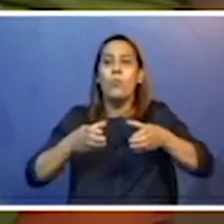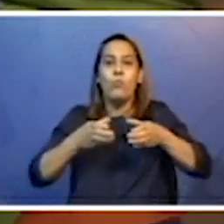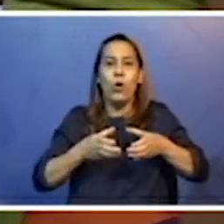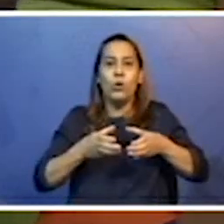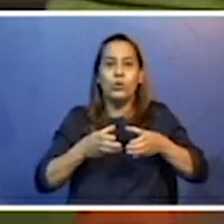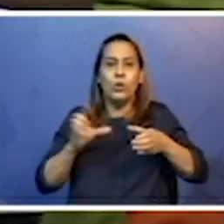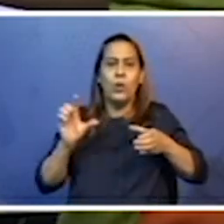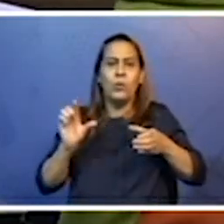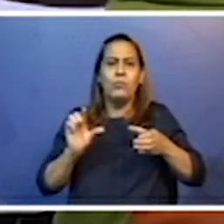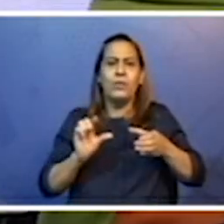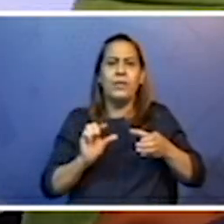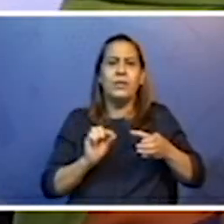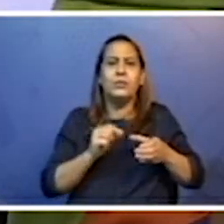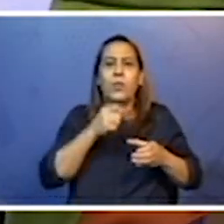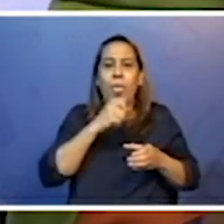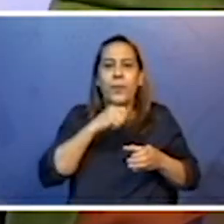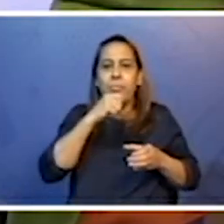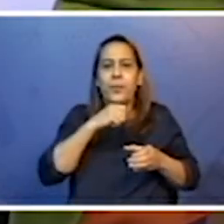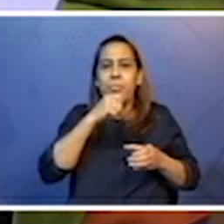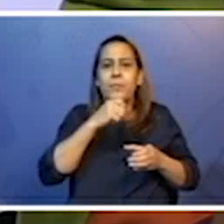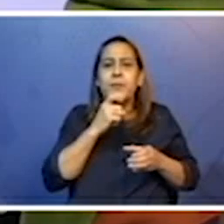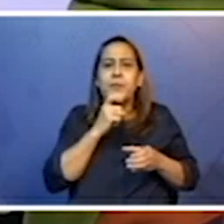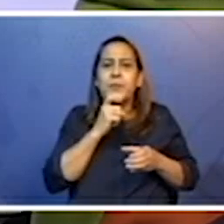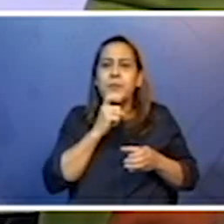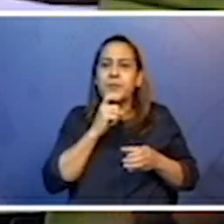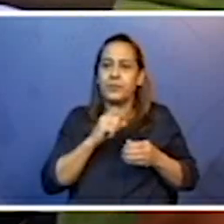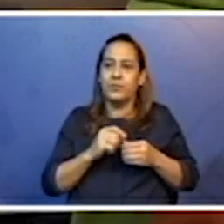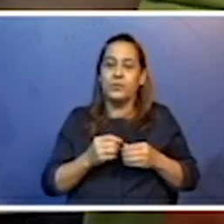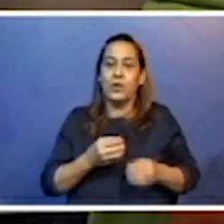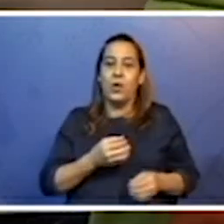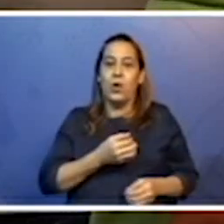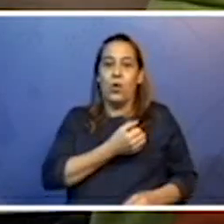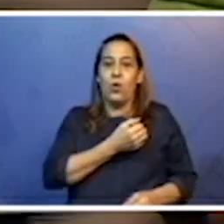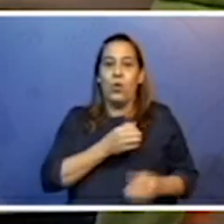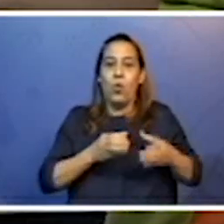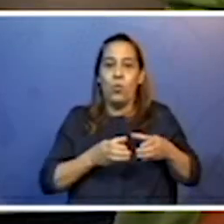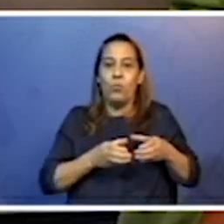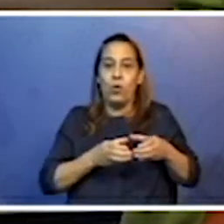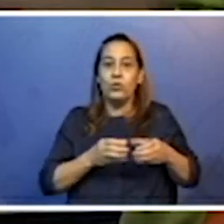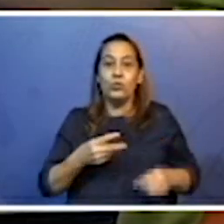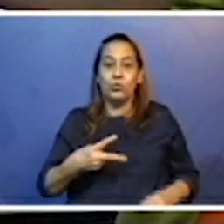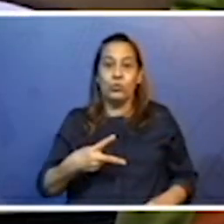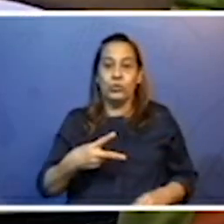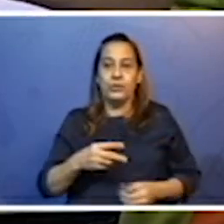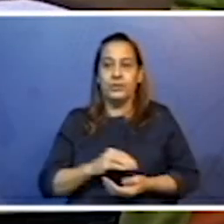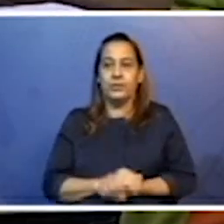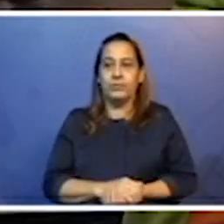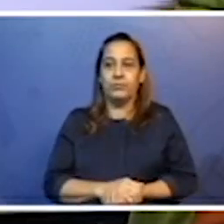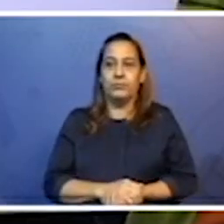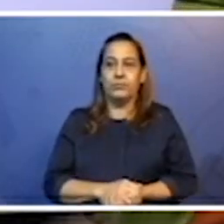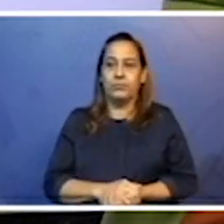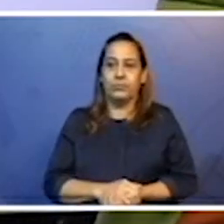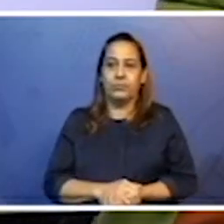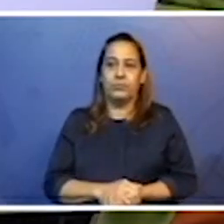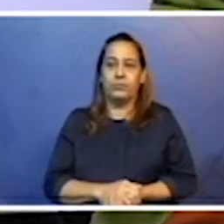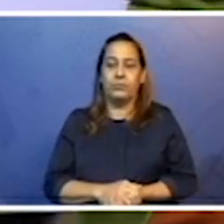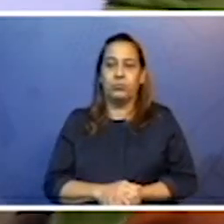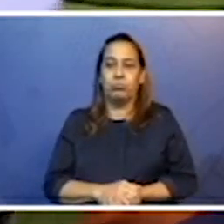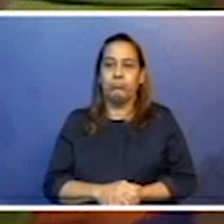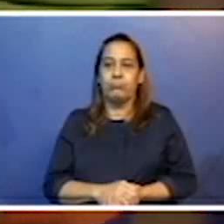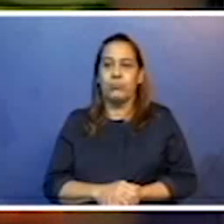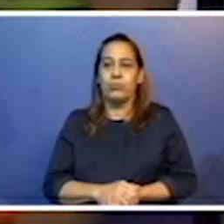cabe menos sorvete? O menorzinho de todos, ó, é o pote 2. No pote